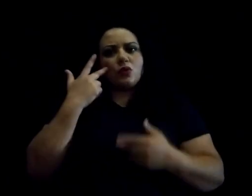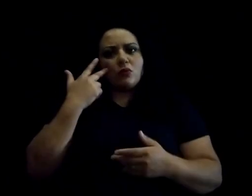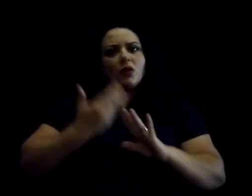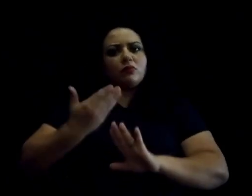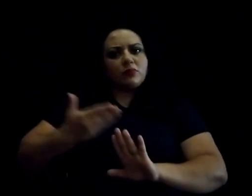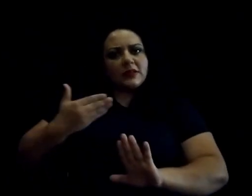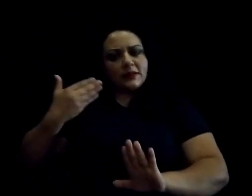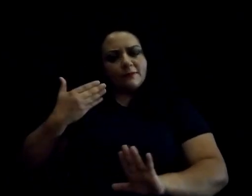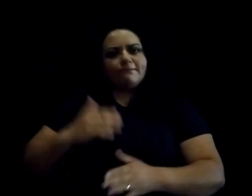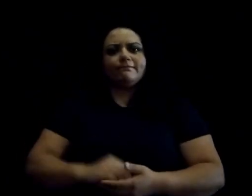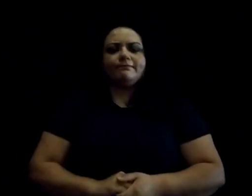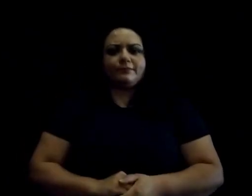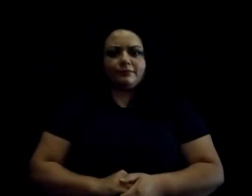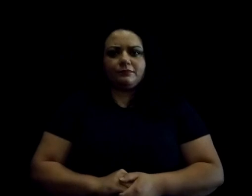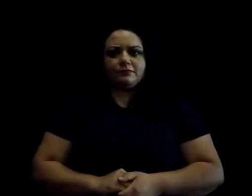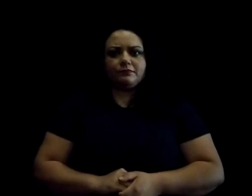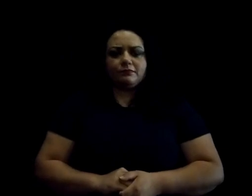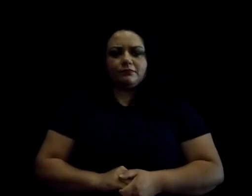comum na época.